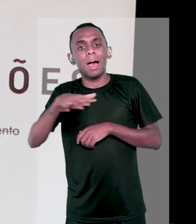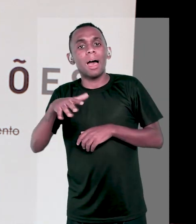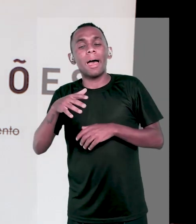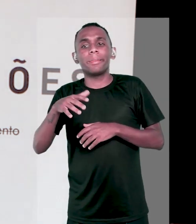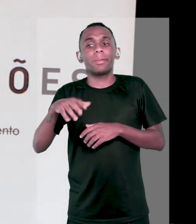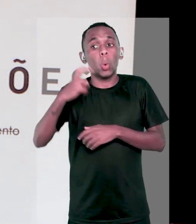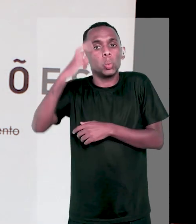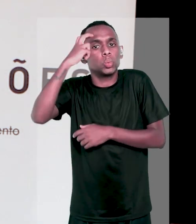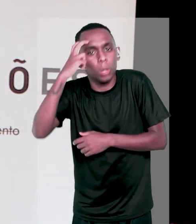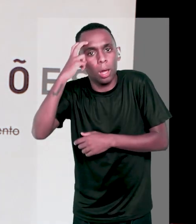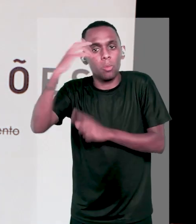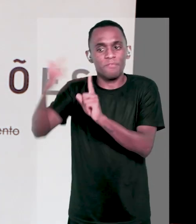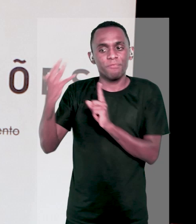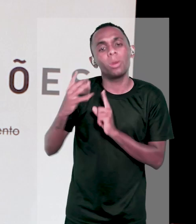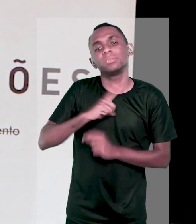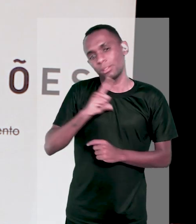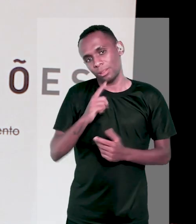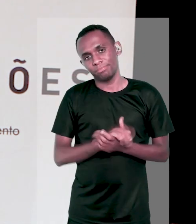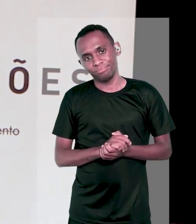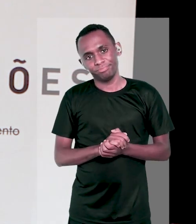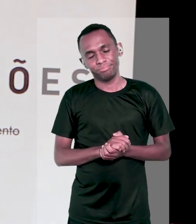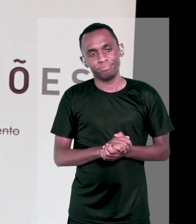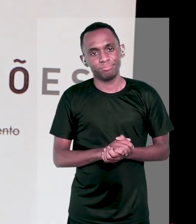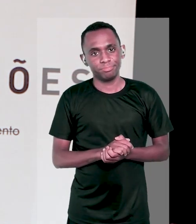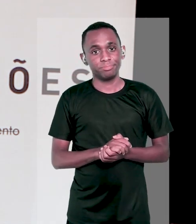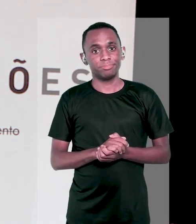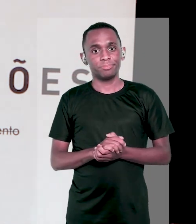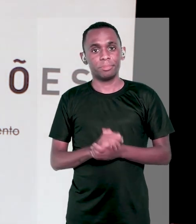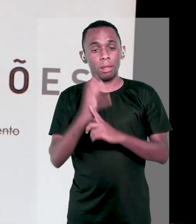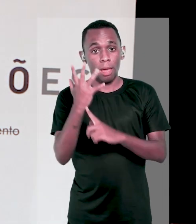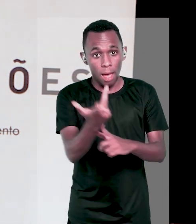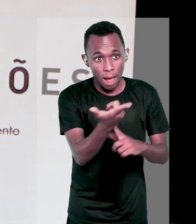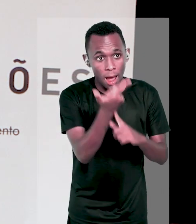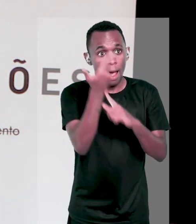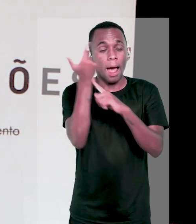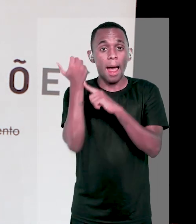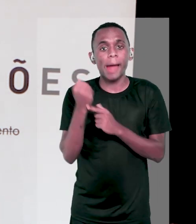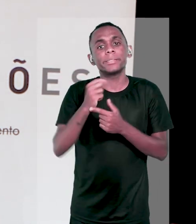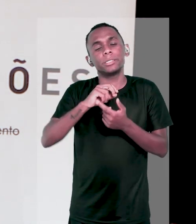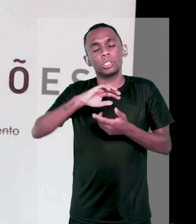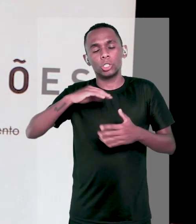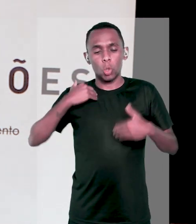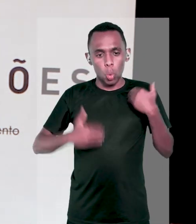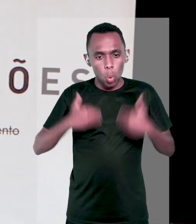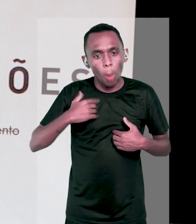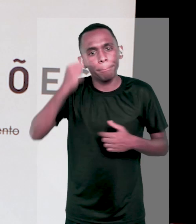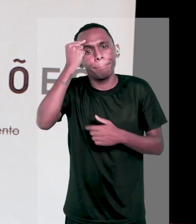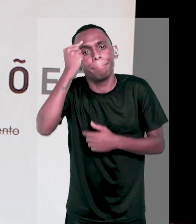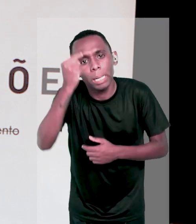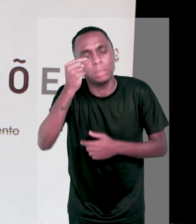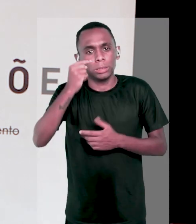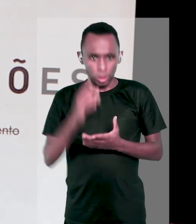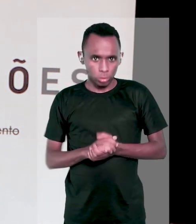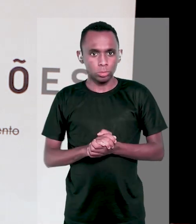ao qual pertence ou da geração da qual faz parte a arte a obra de arte enquanto corpo